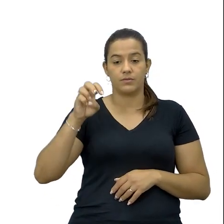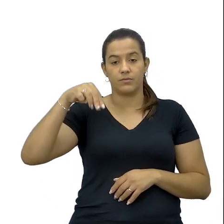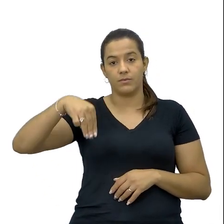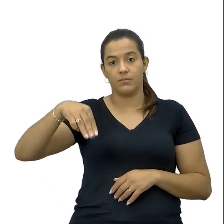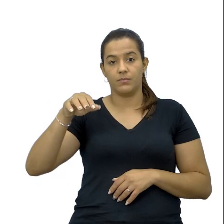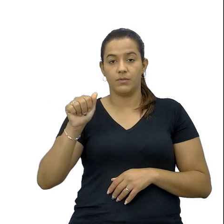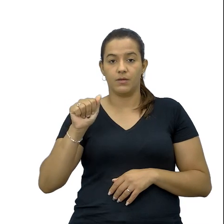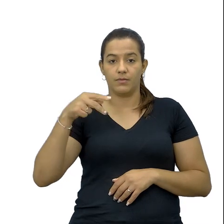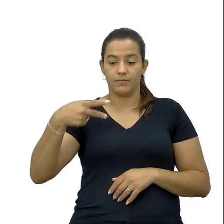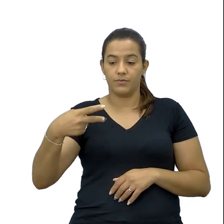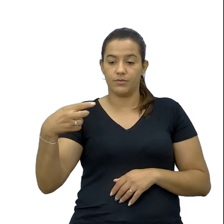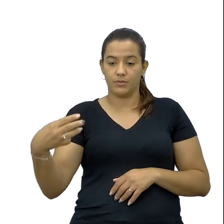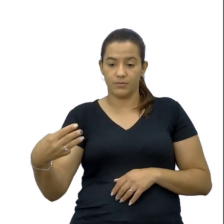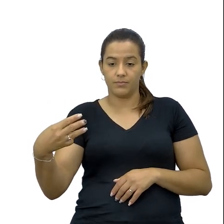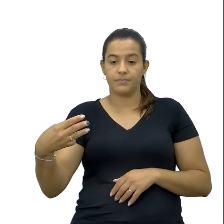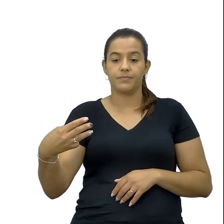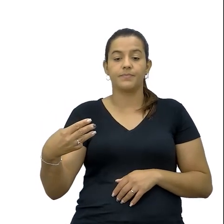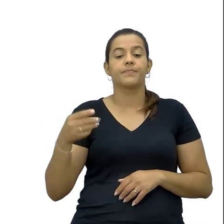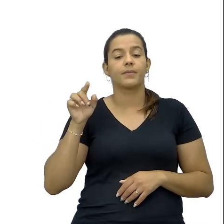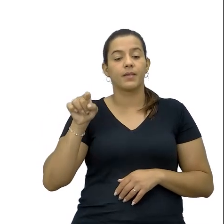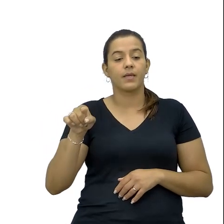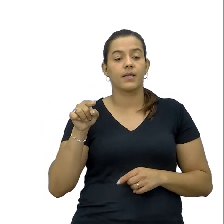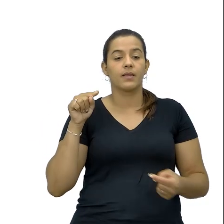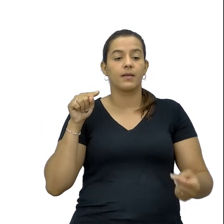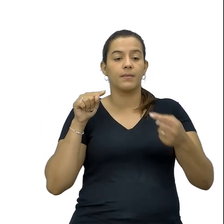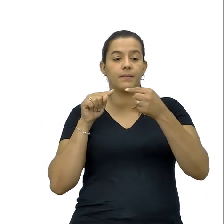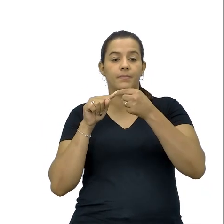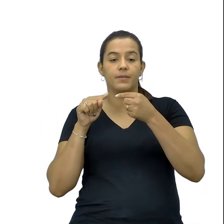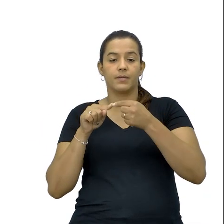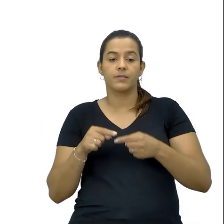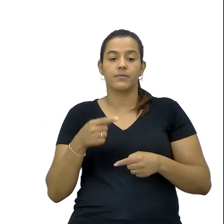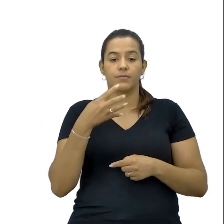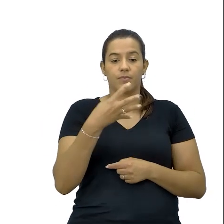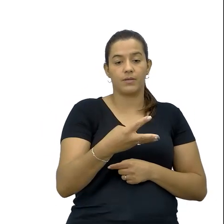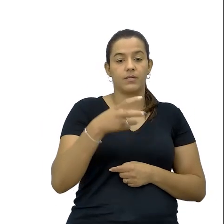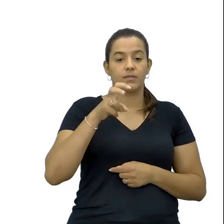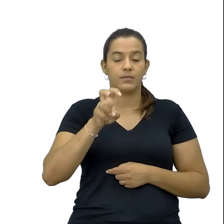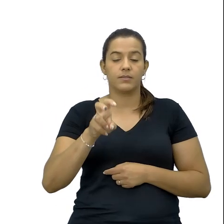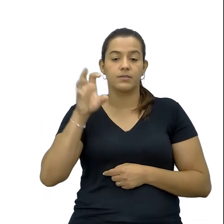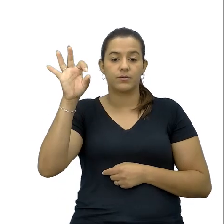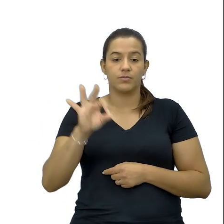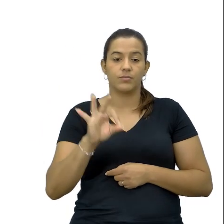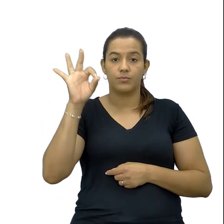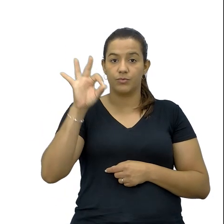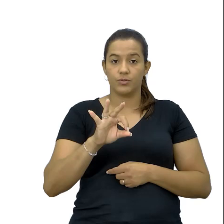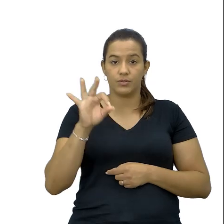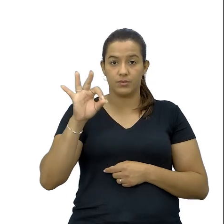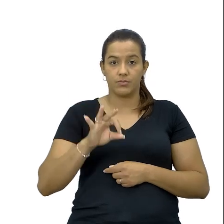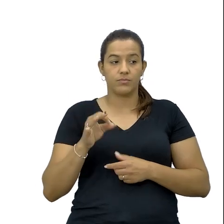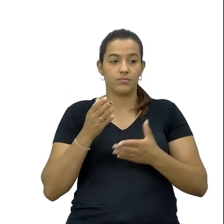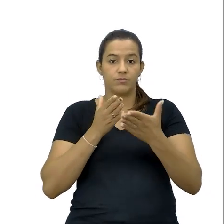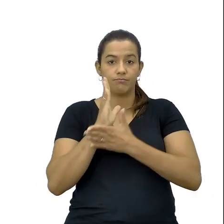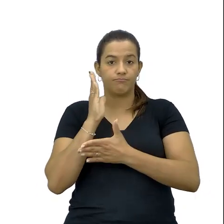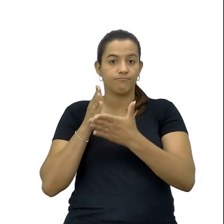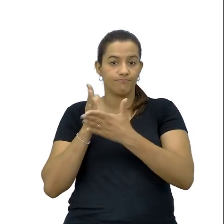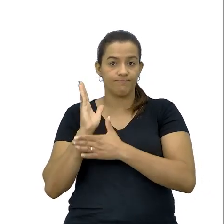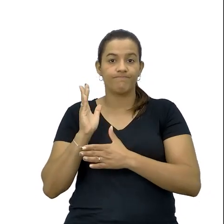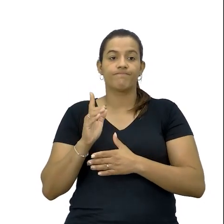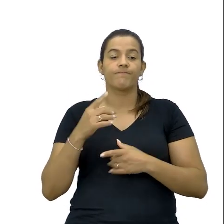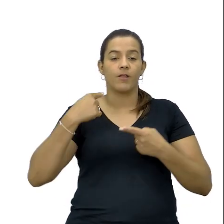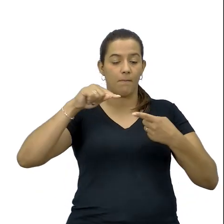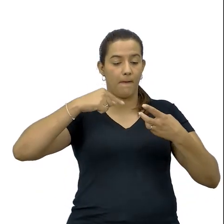05MA23, aonde ela só teve 45% de acerto dos